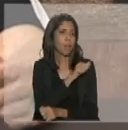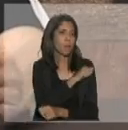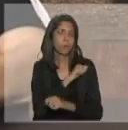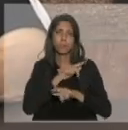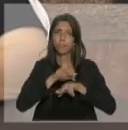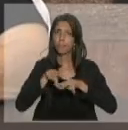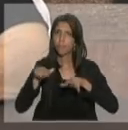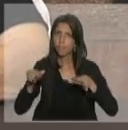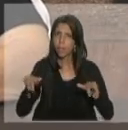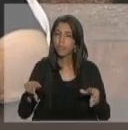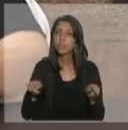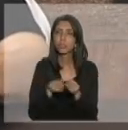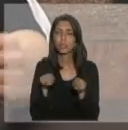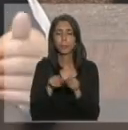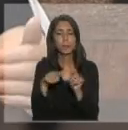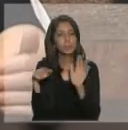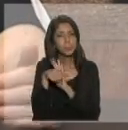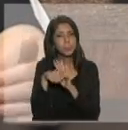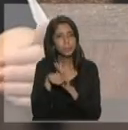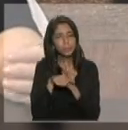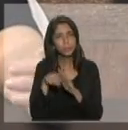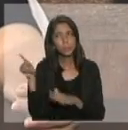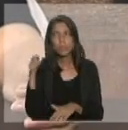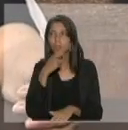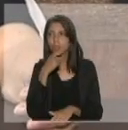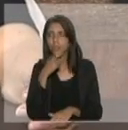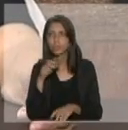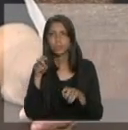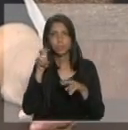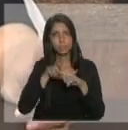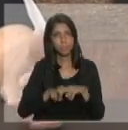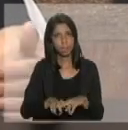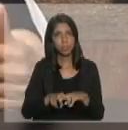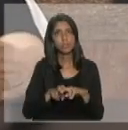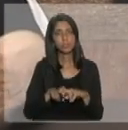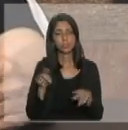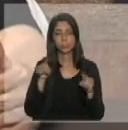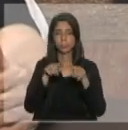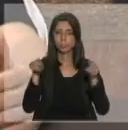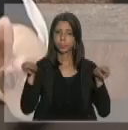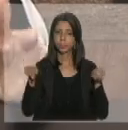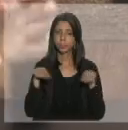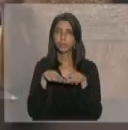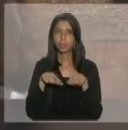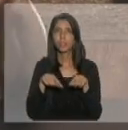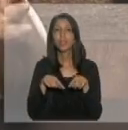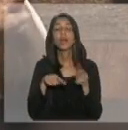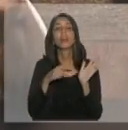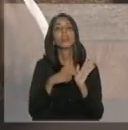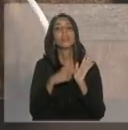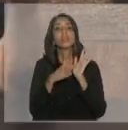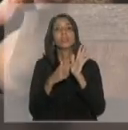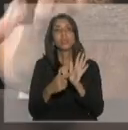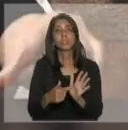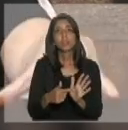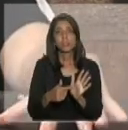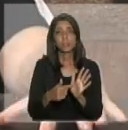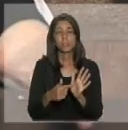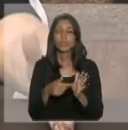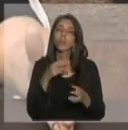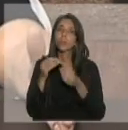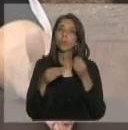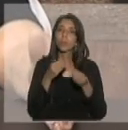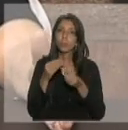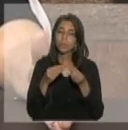níveis. Vinha um examinador catedrático de Londres, sentava na sala, a uma certa época, eles apresentavam aquela